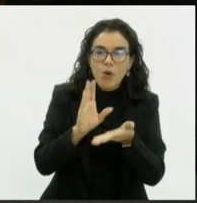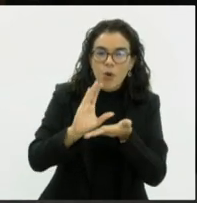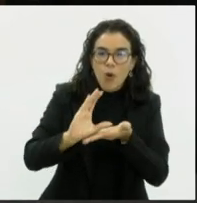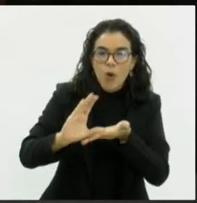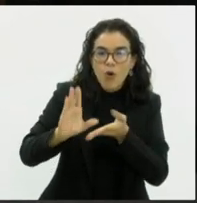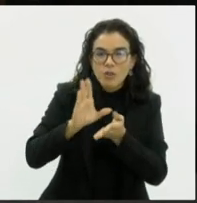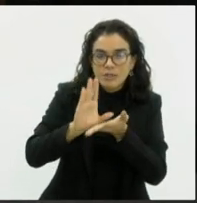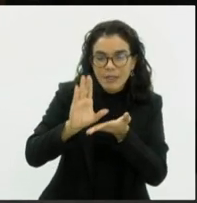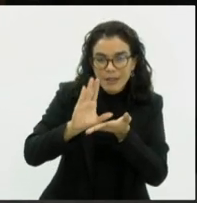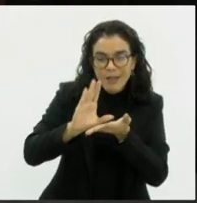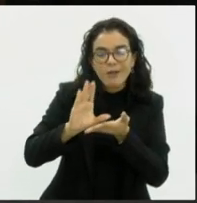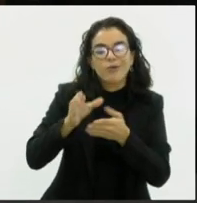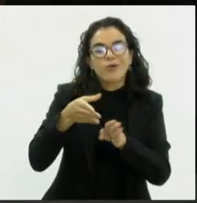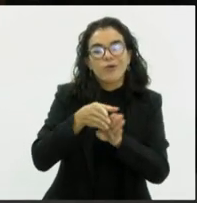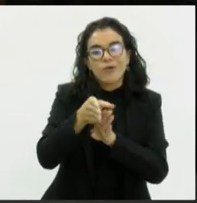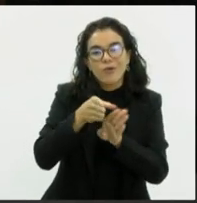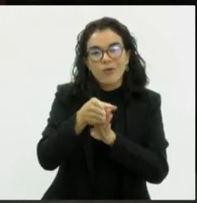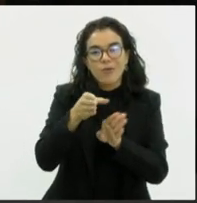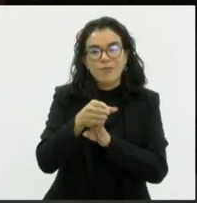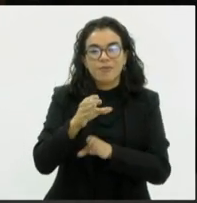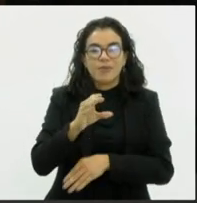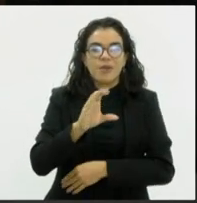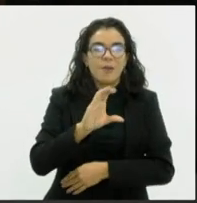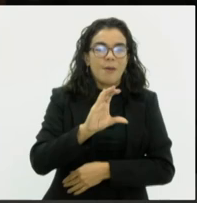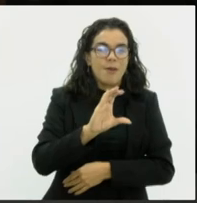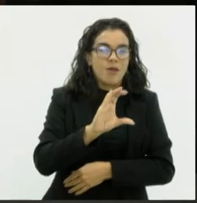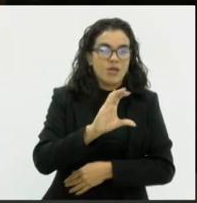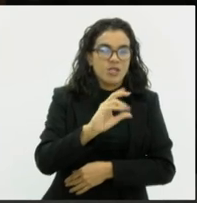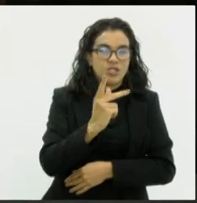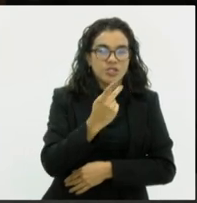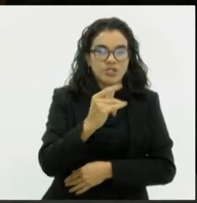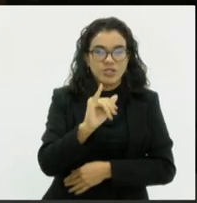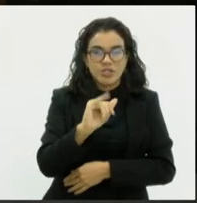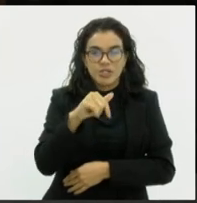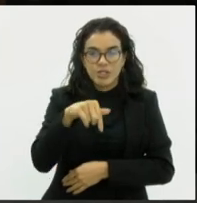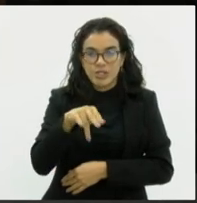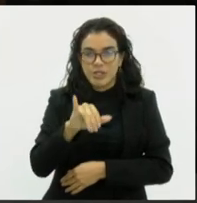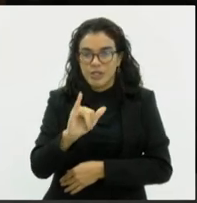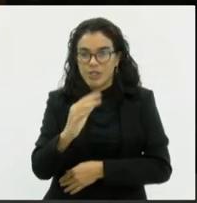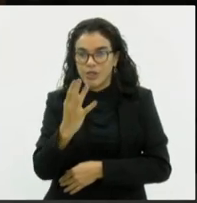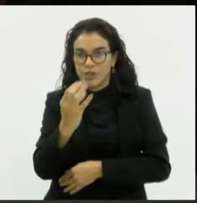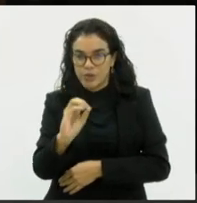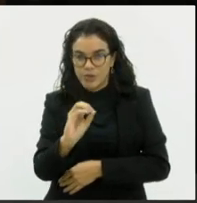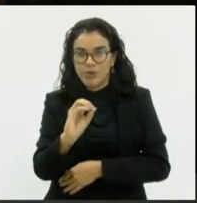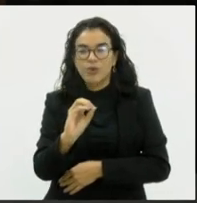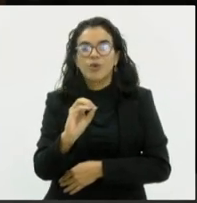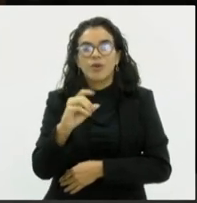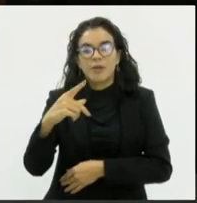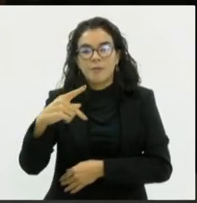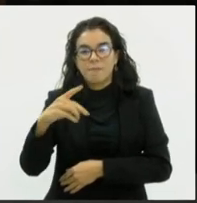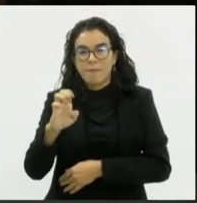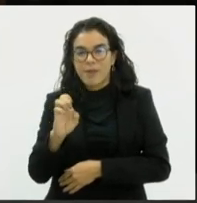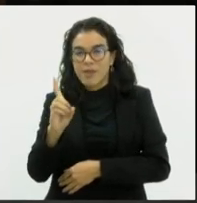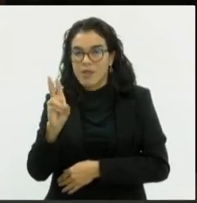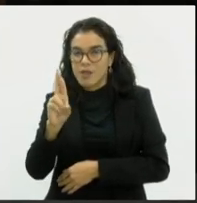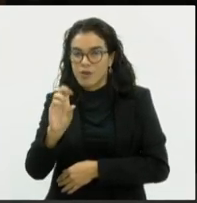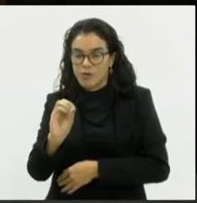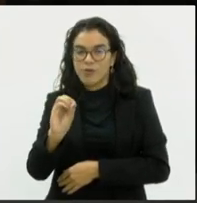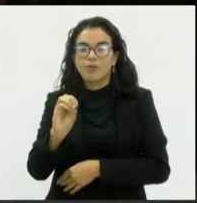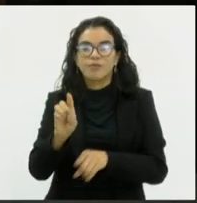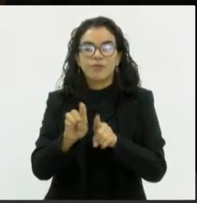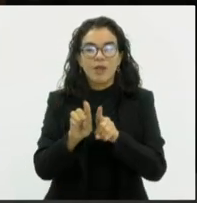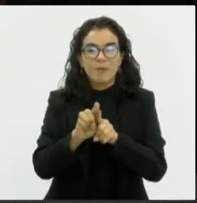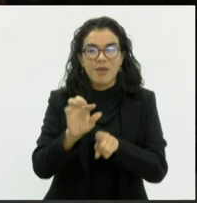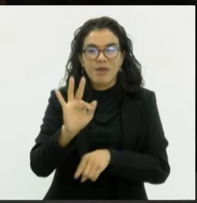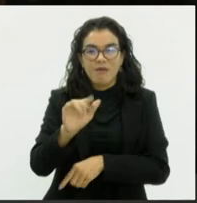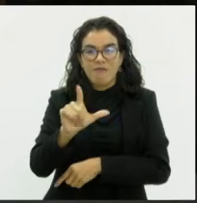Brazão e o meu irmão deputado Chiquinho Brazão, e a minha família, tá? Meu filho Flávio